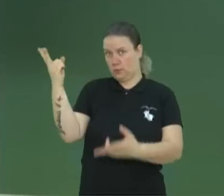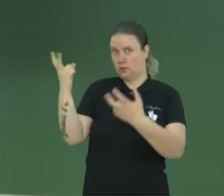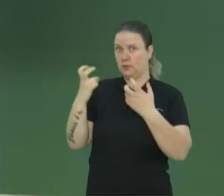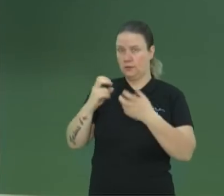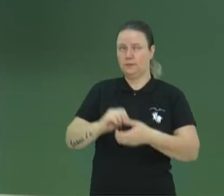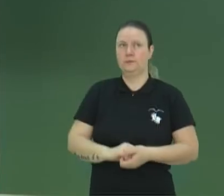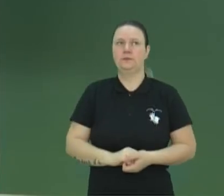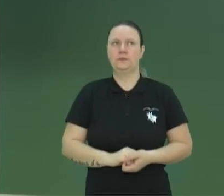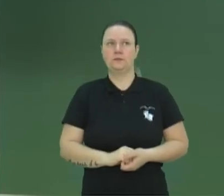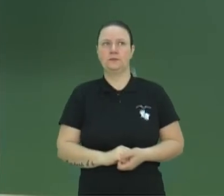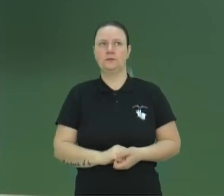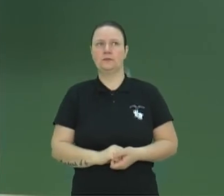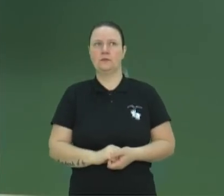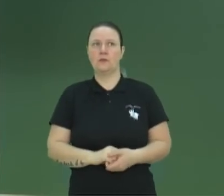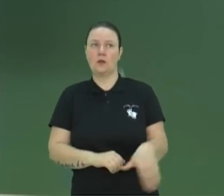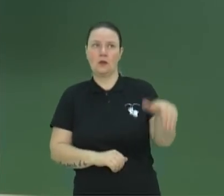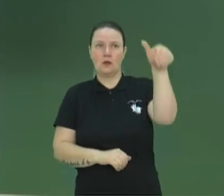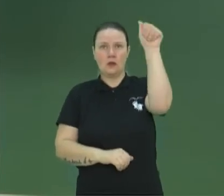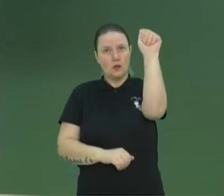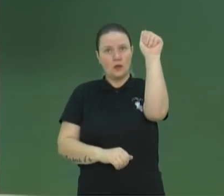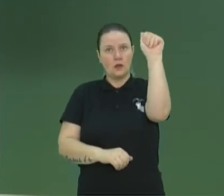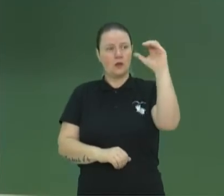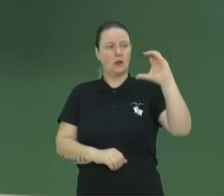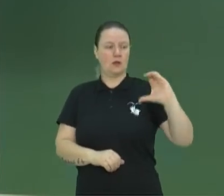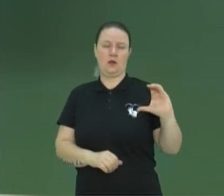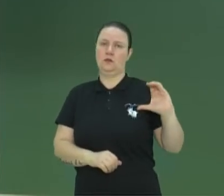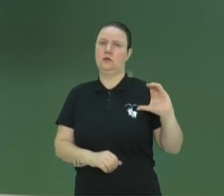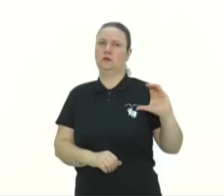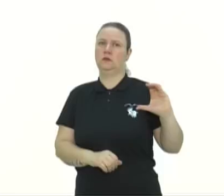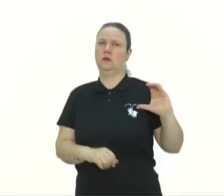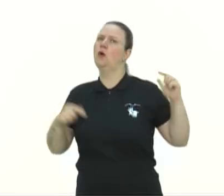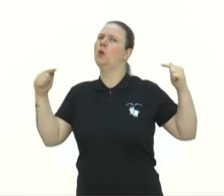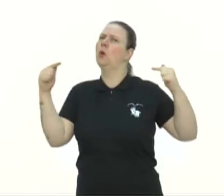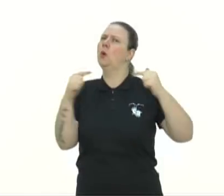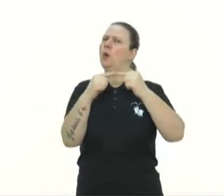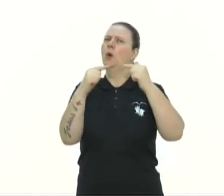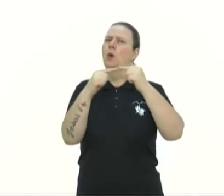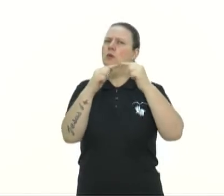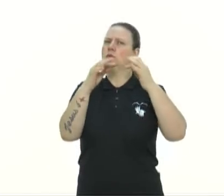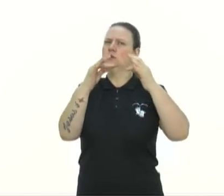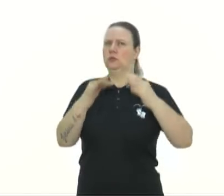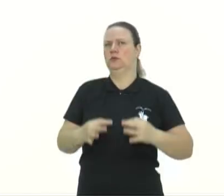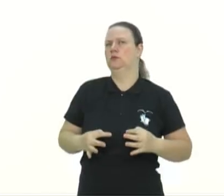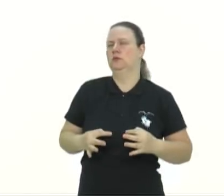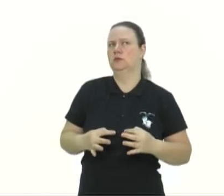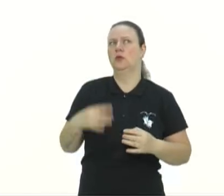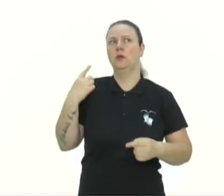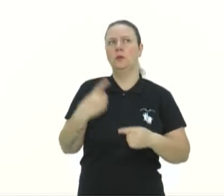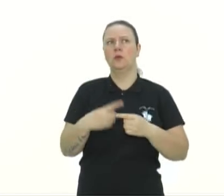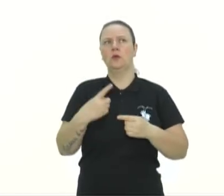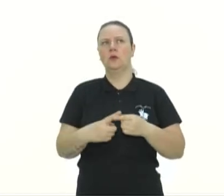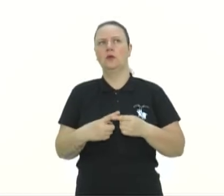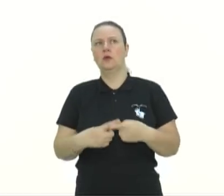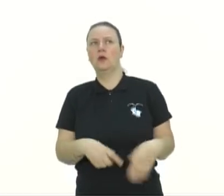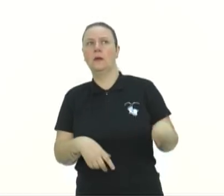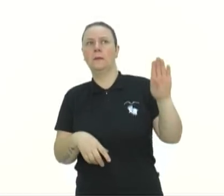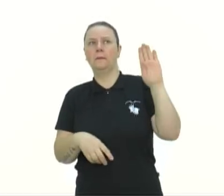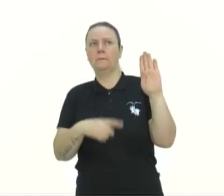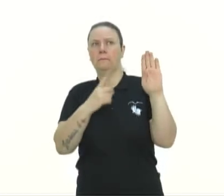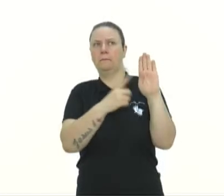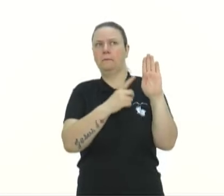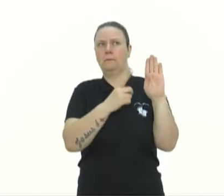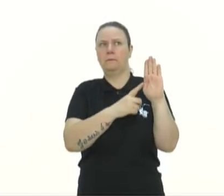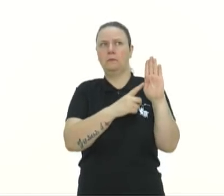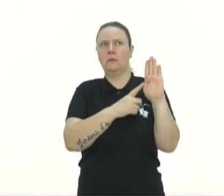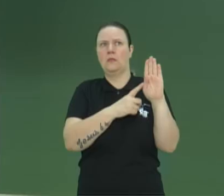resposta. Ó. A matriz A e a C são as minhas matrizes identidades. Por que a matriz C não é uma matriz identidade? Porque